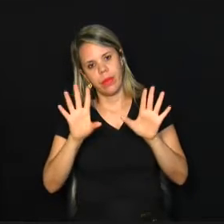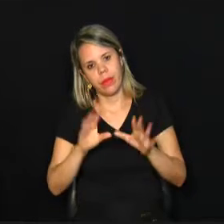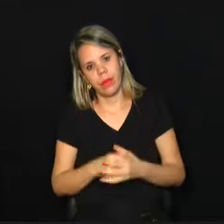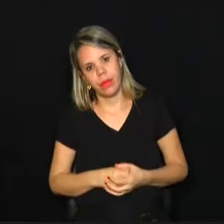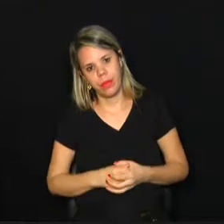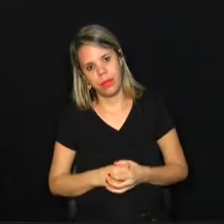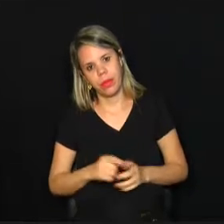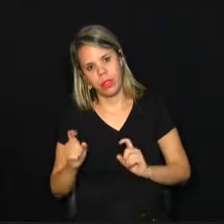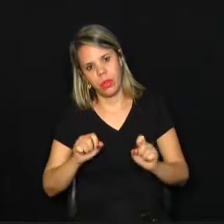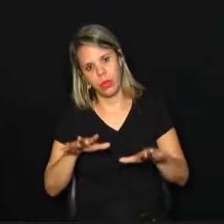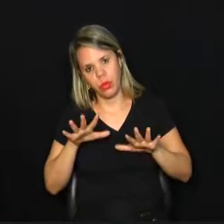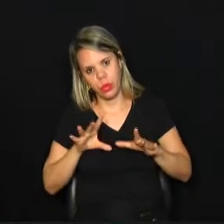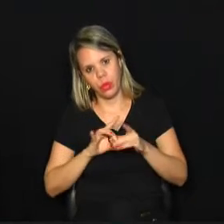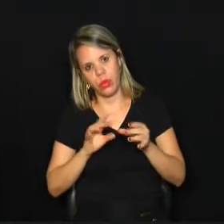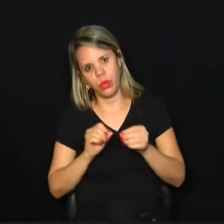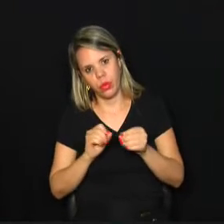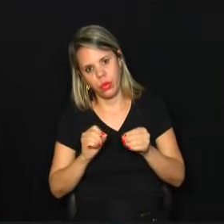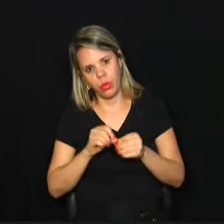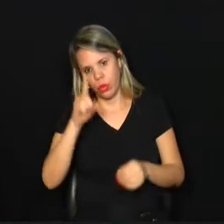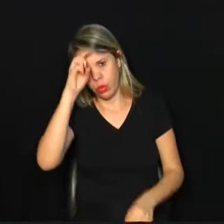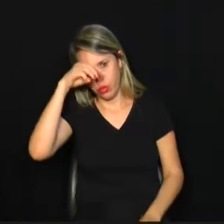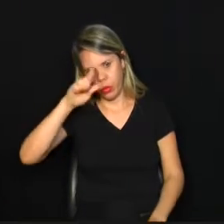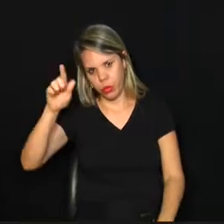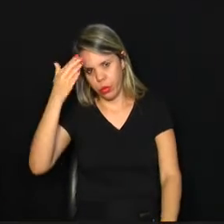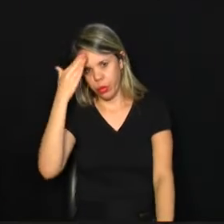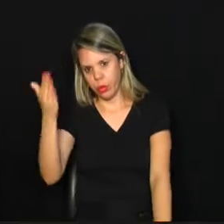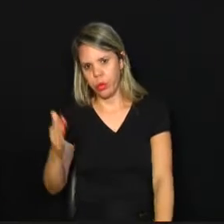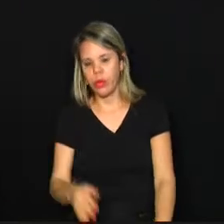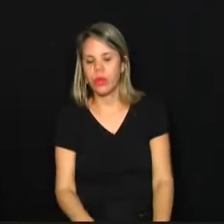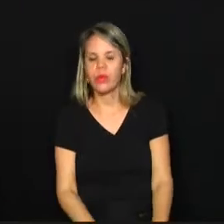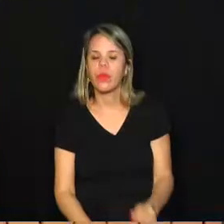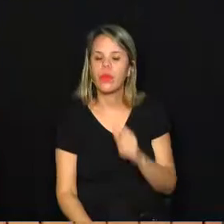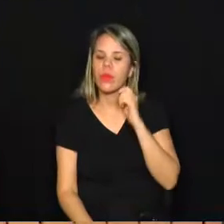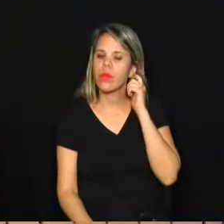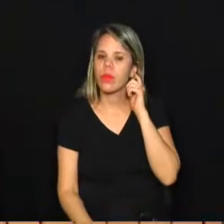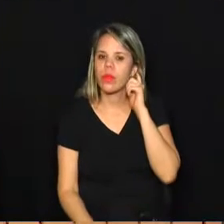da audiência será feita pela rede Mário Gatti. Muito obrigado.